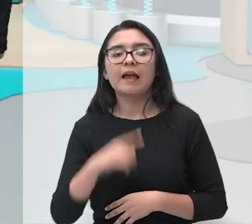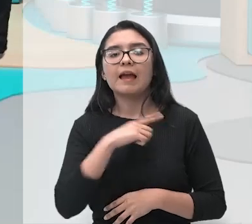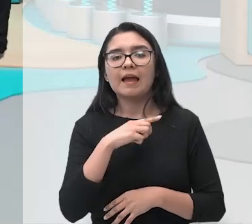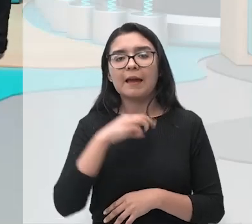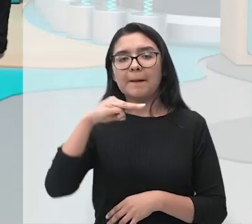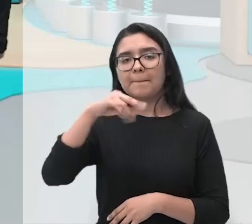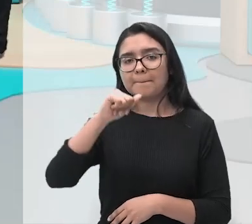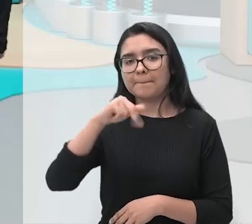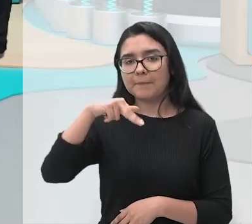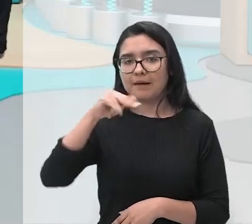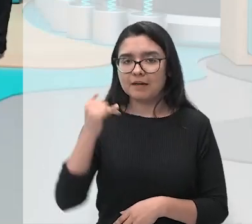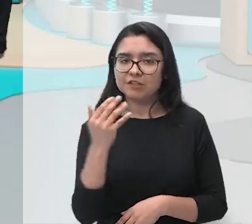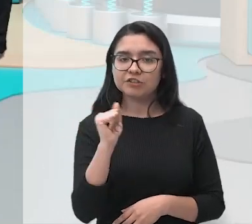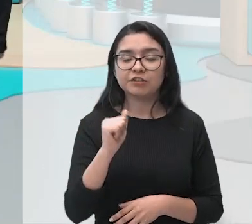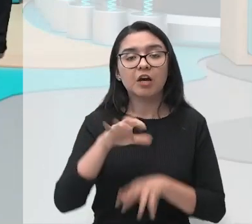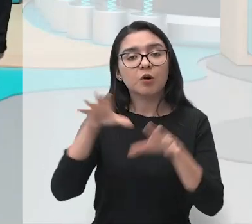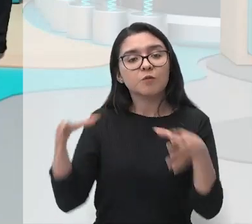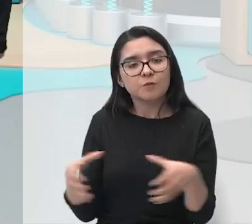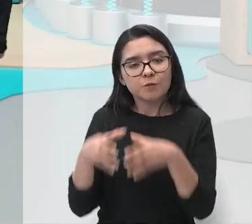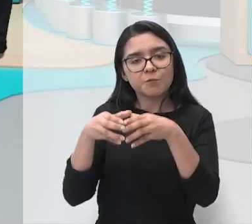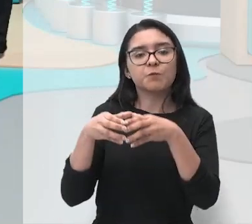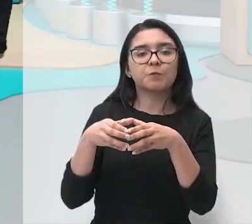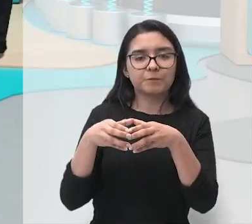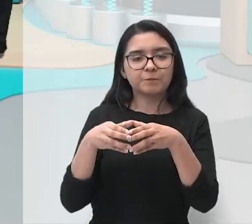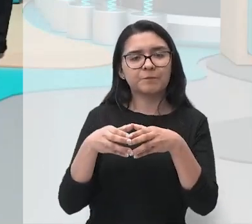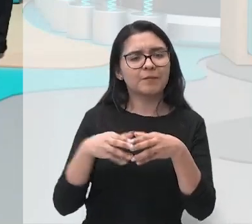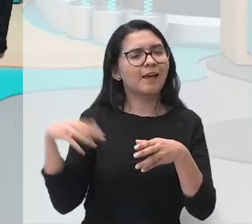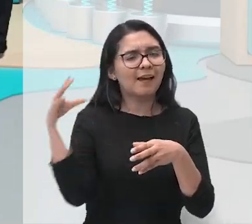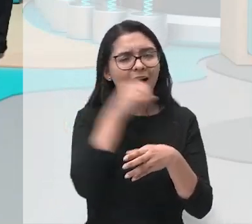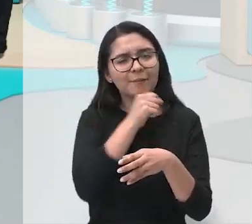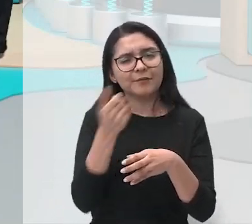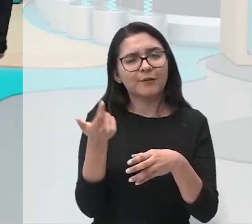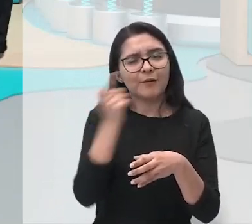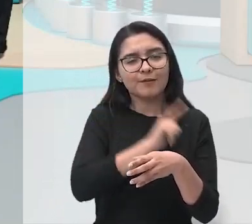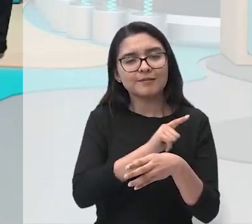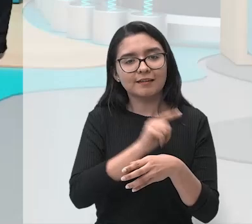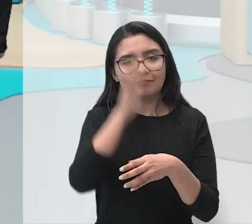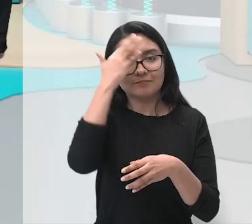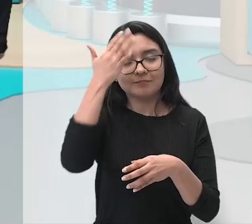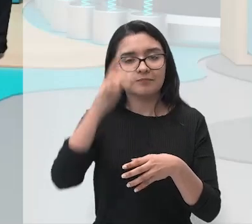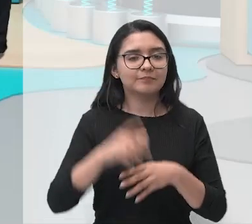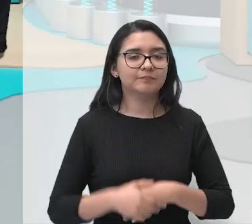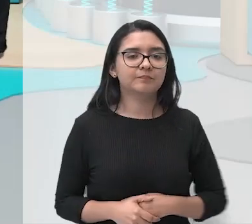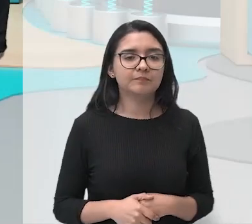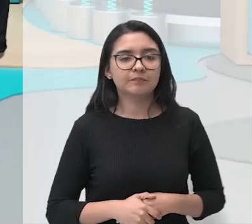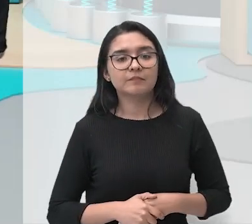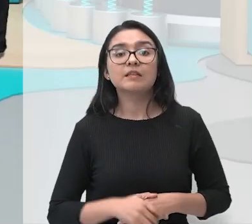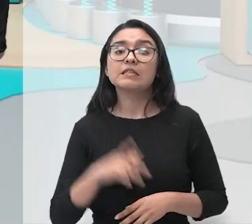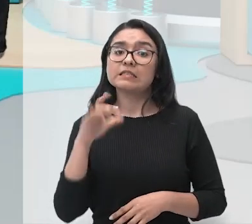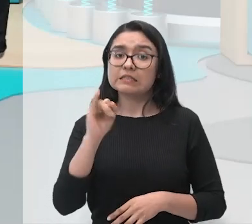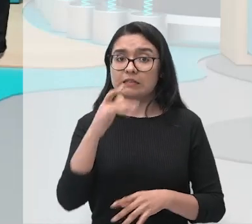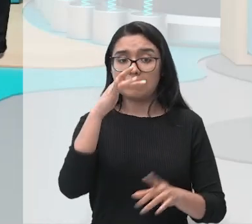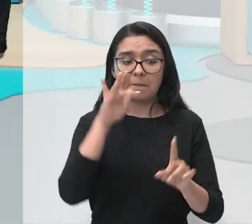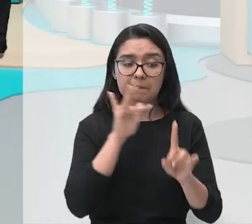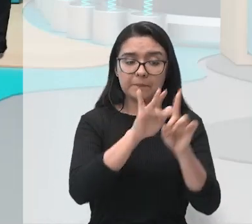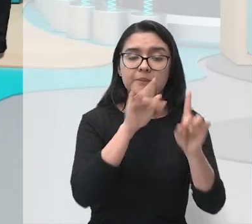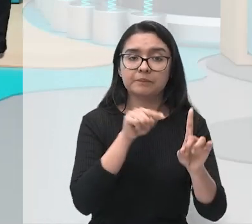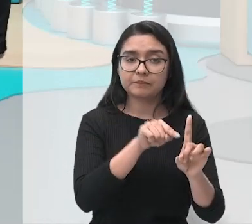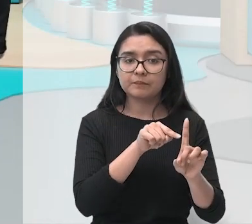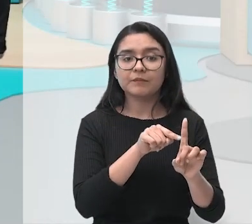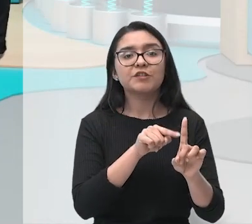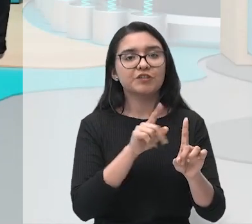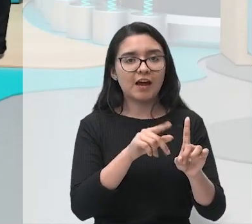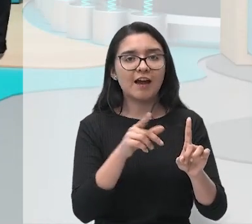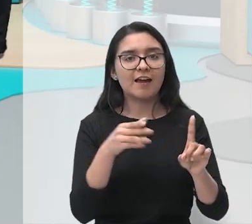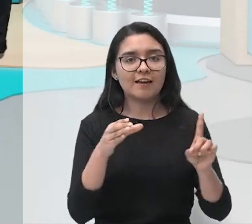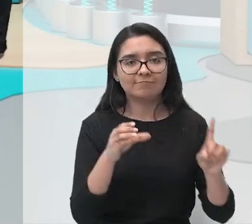grupo. Esse aqui é legal e rapidinho você consegue resolver essa parada. Quem você for colando faz parte